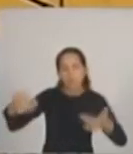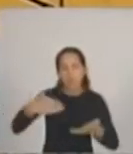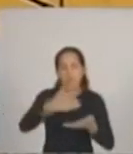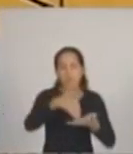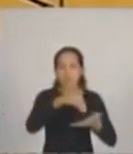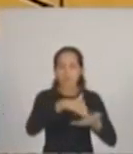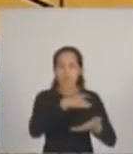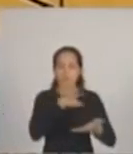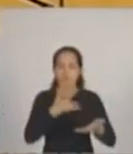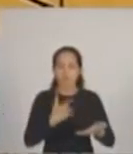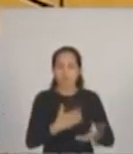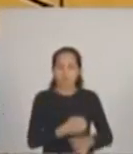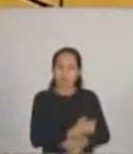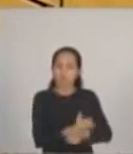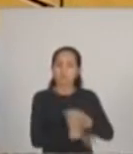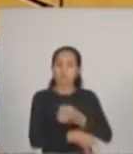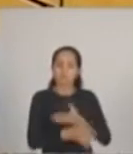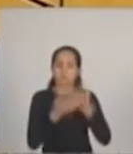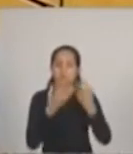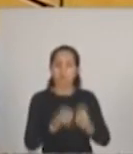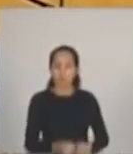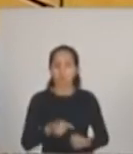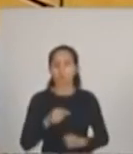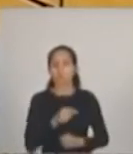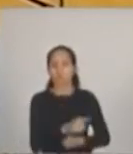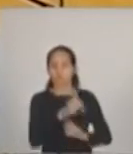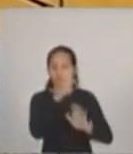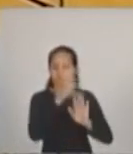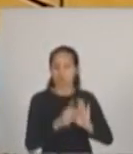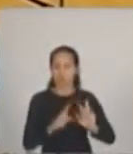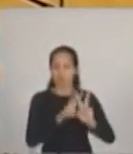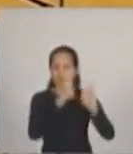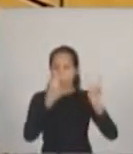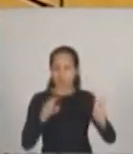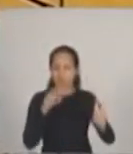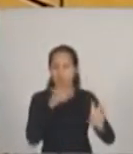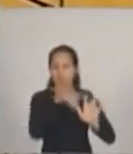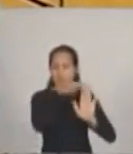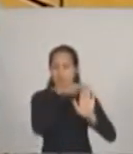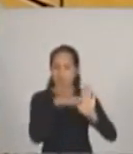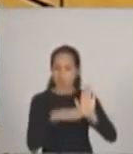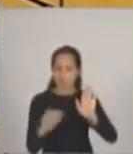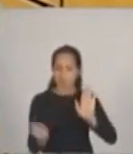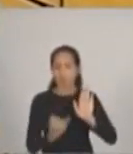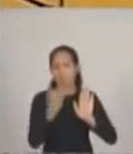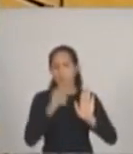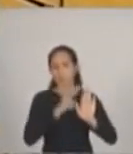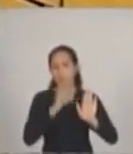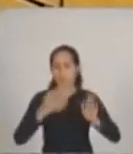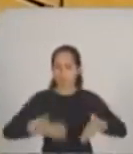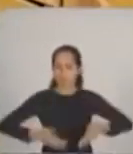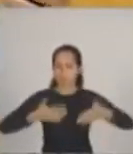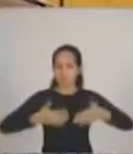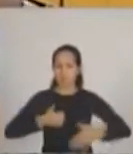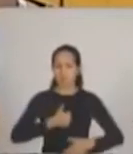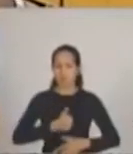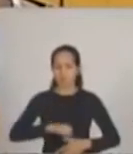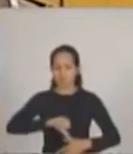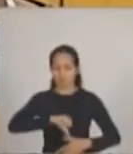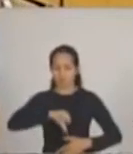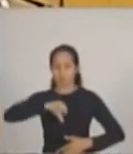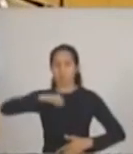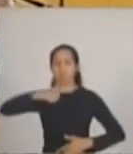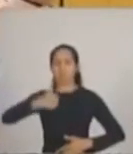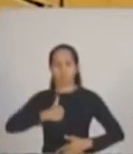que se inclua essas medidas que serão tão importantes para melhorar a autoestima das pessoas que já estão